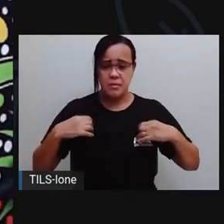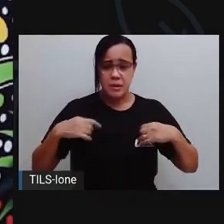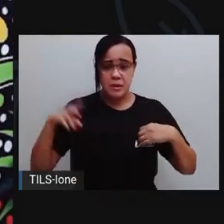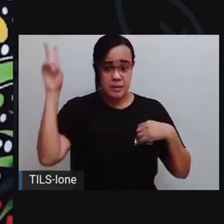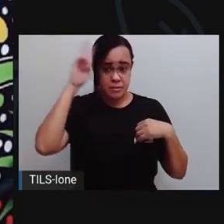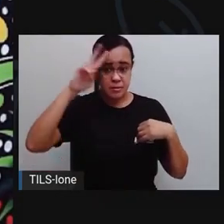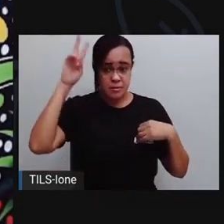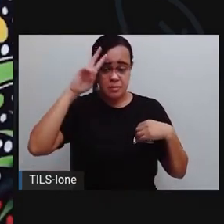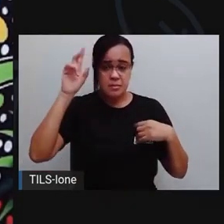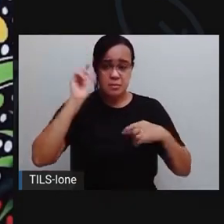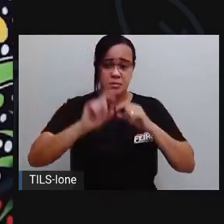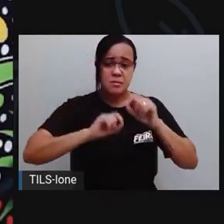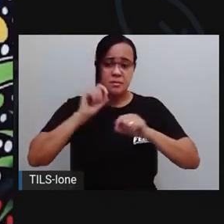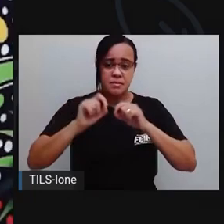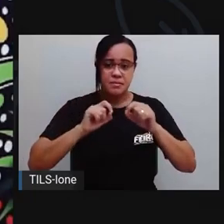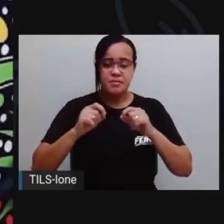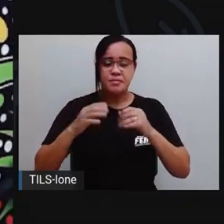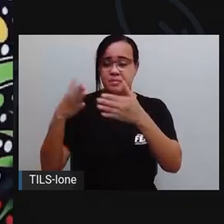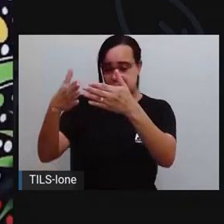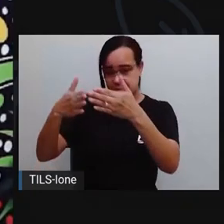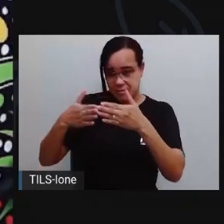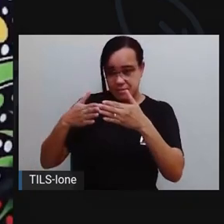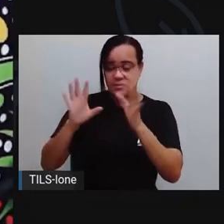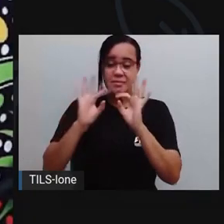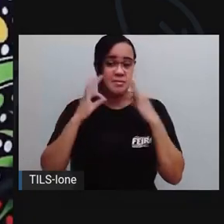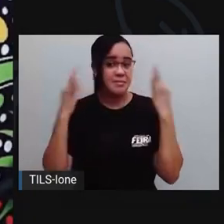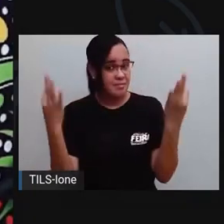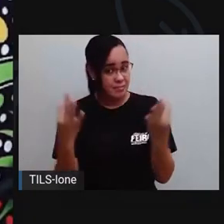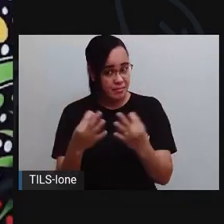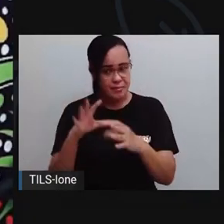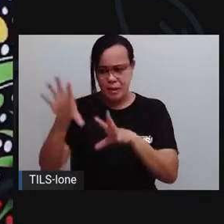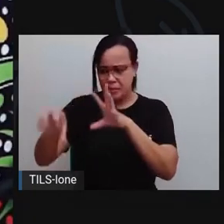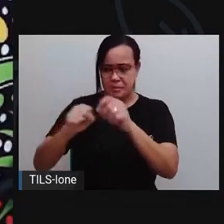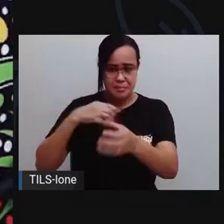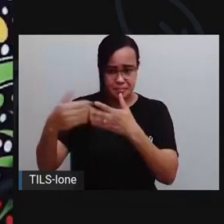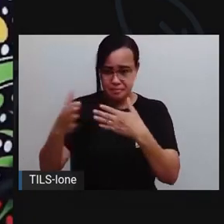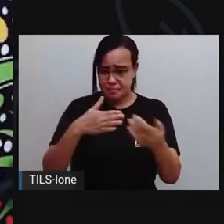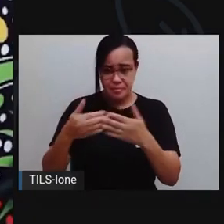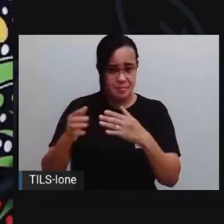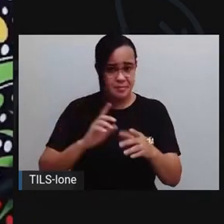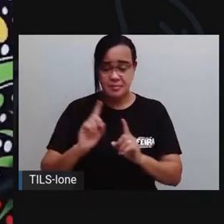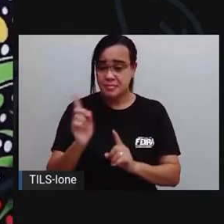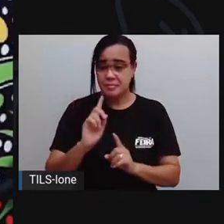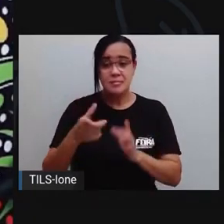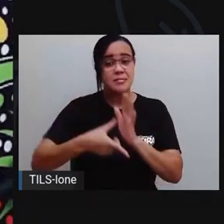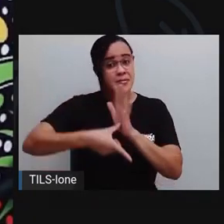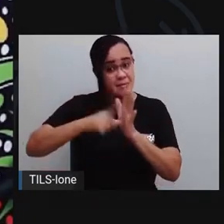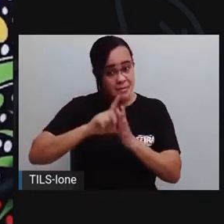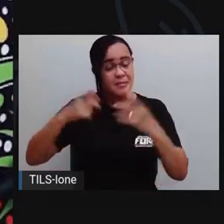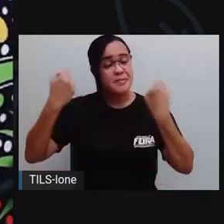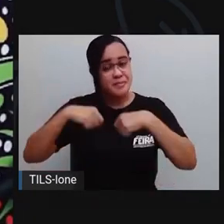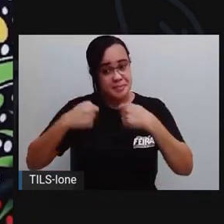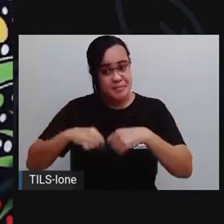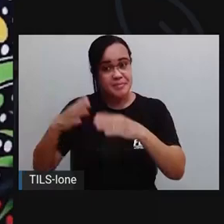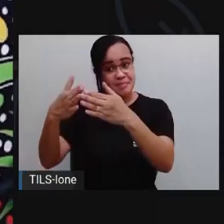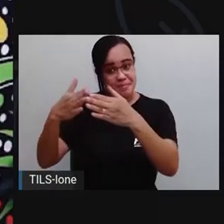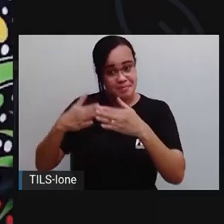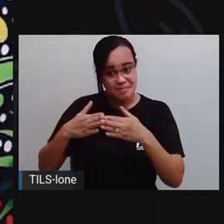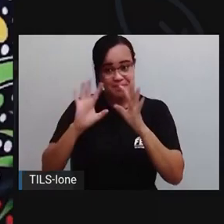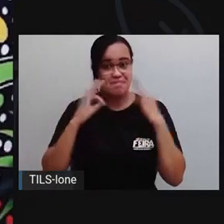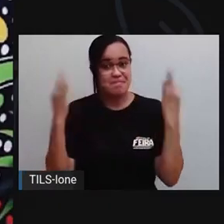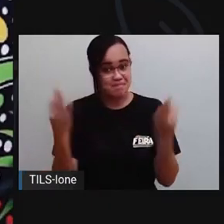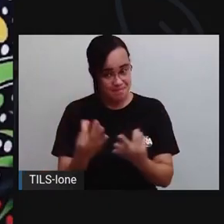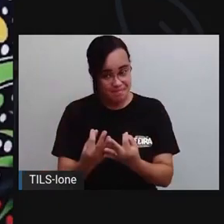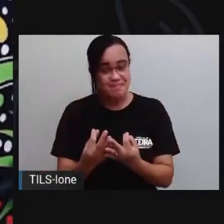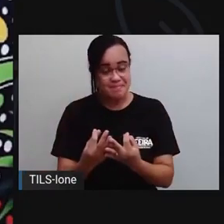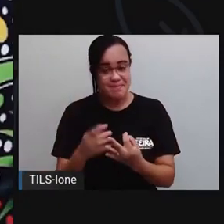de pedir autorização à mamãe e papai, hein? Nada de pegar roupa lá sem autorização deles, né? Nada de mexer em material sem que eles saibam,